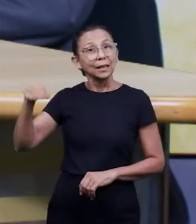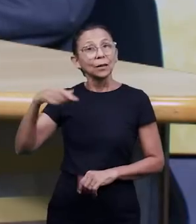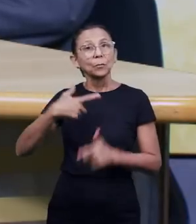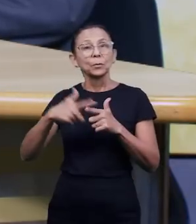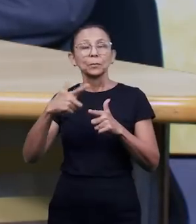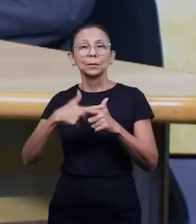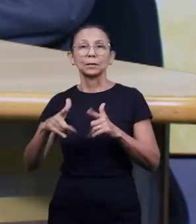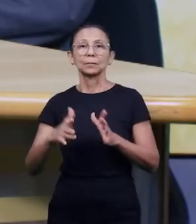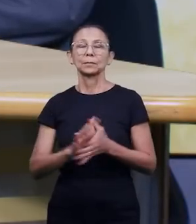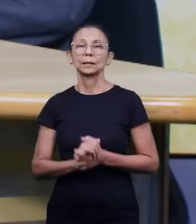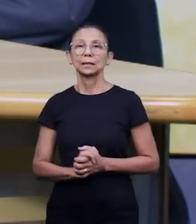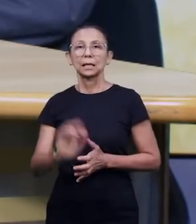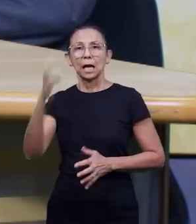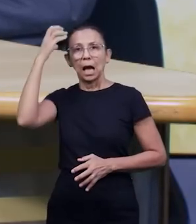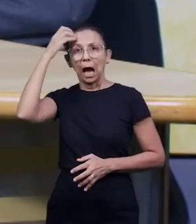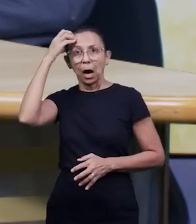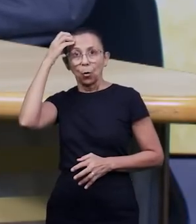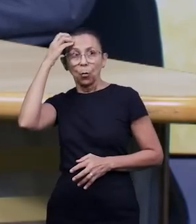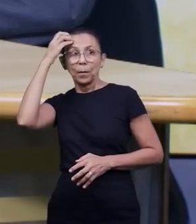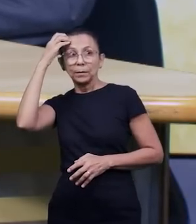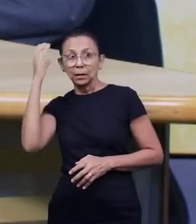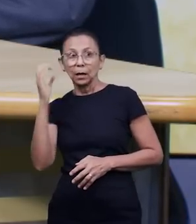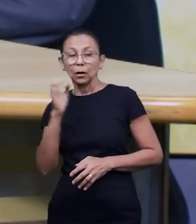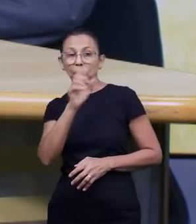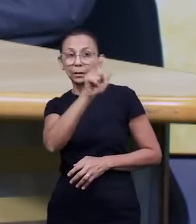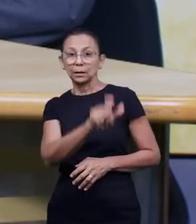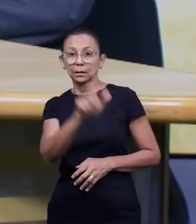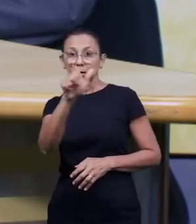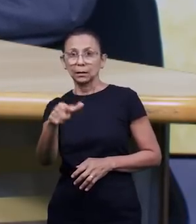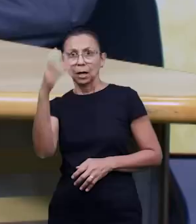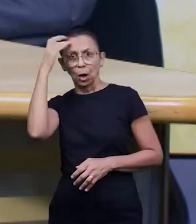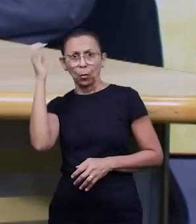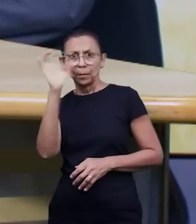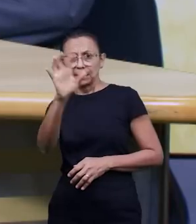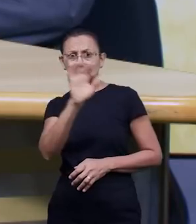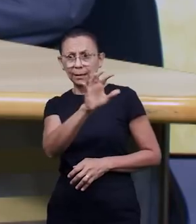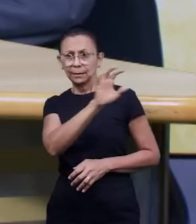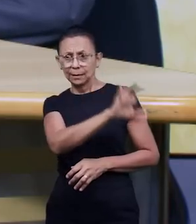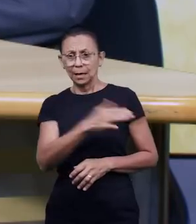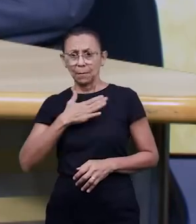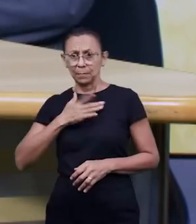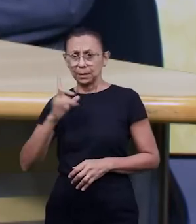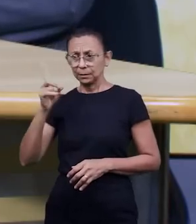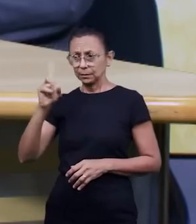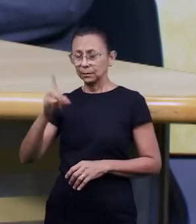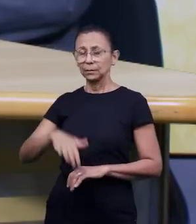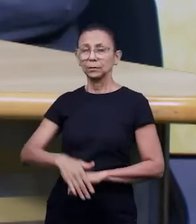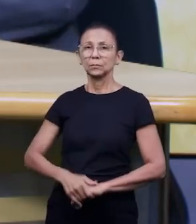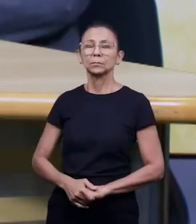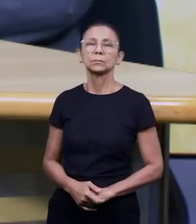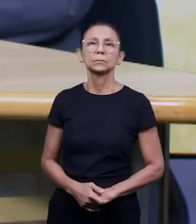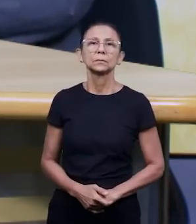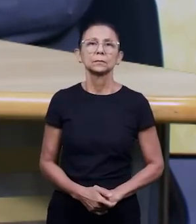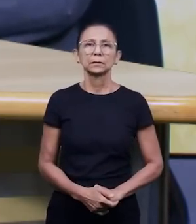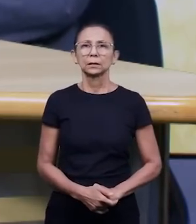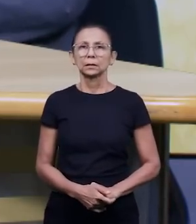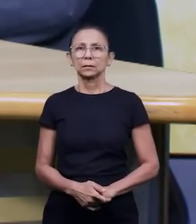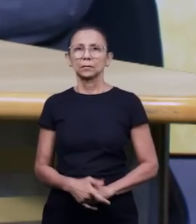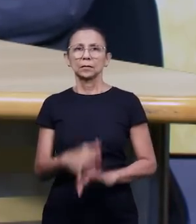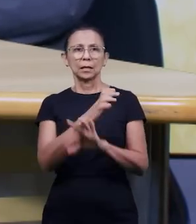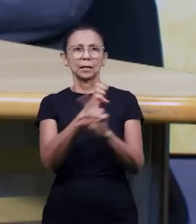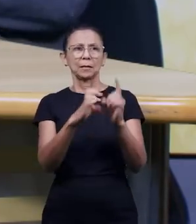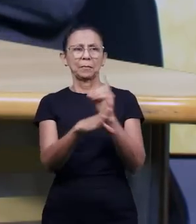louvor, mas tal... E você, porque você está, não, o pastor não gosta de mim não, o pastor tem uma implicância comigo, o pastor só fica no púlpito jogando